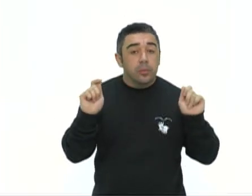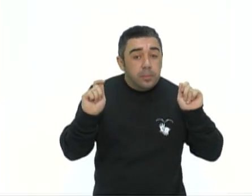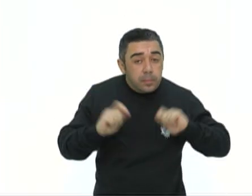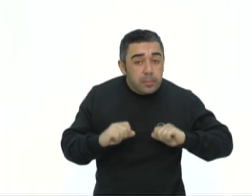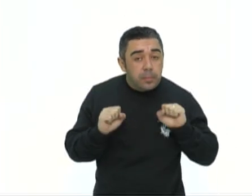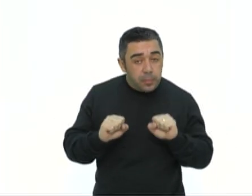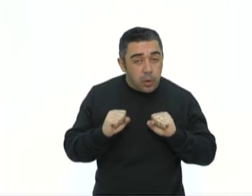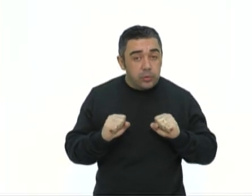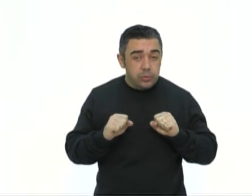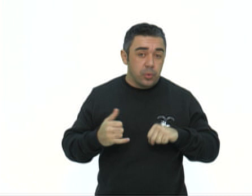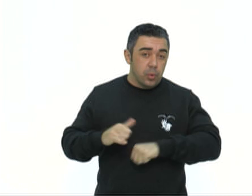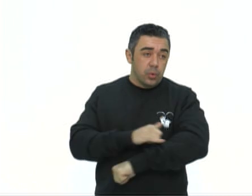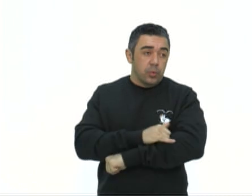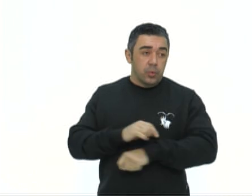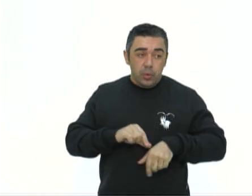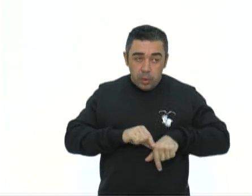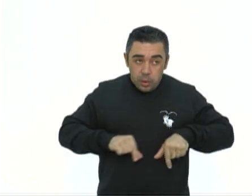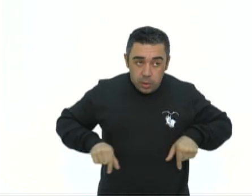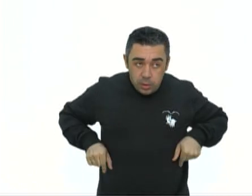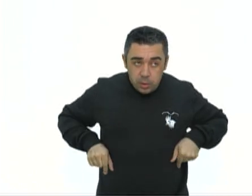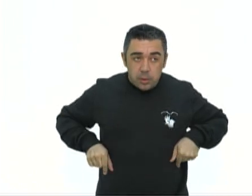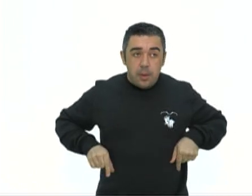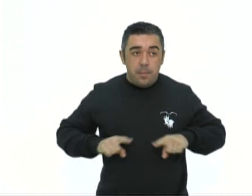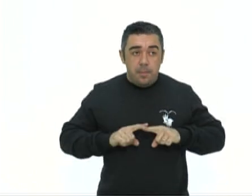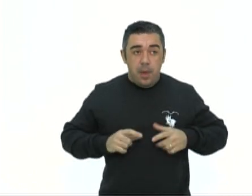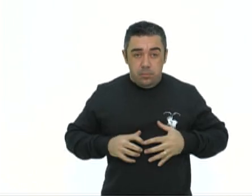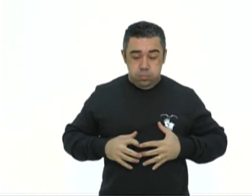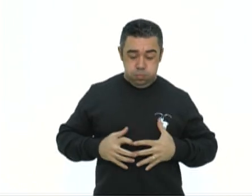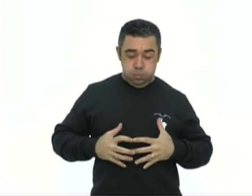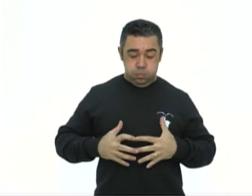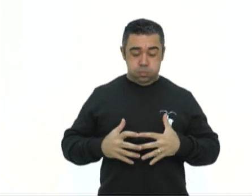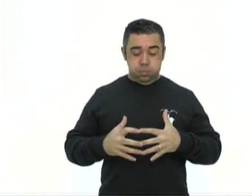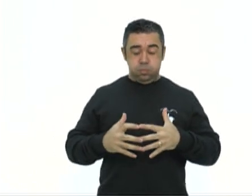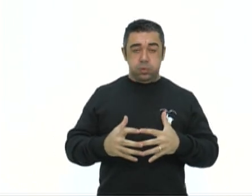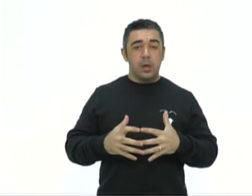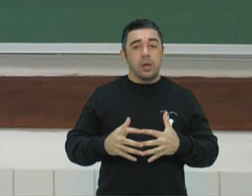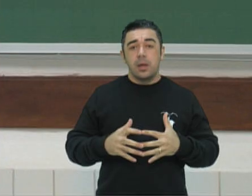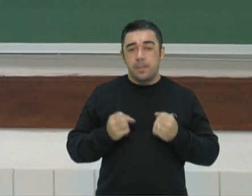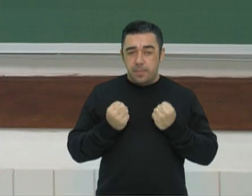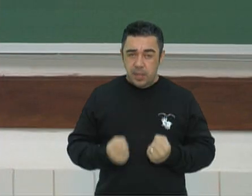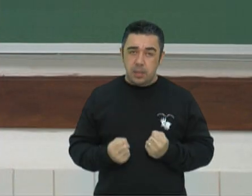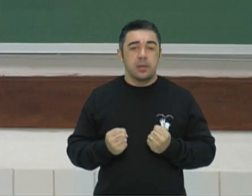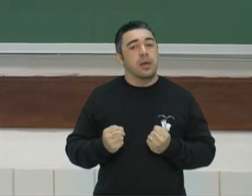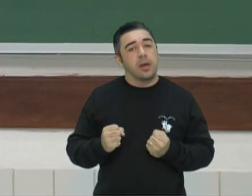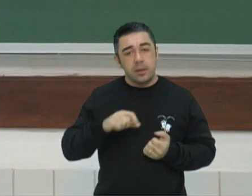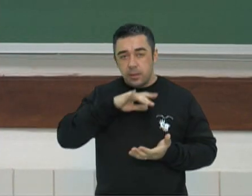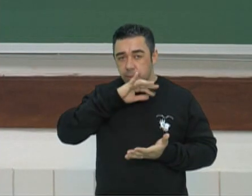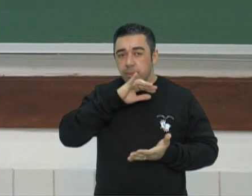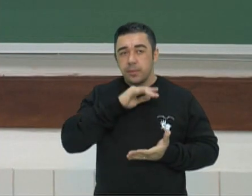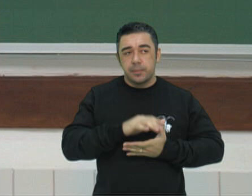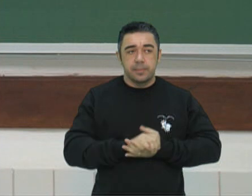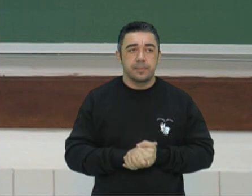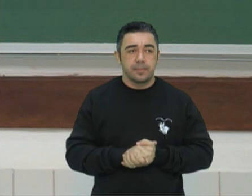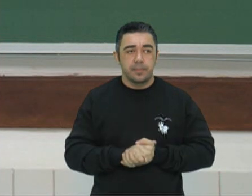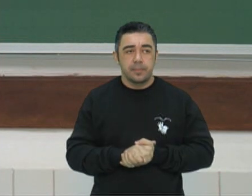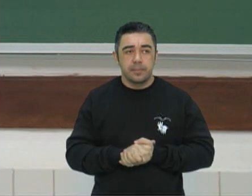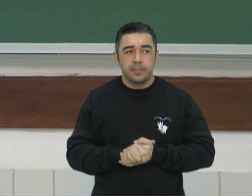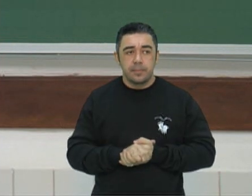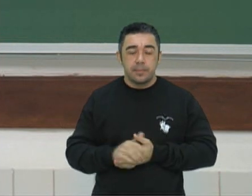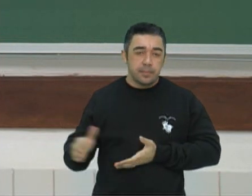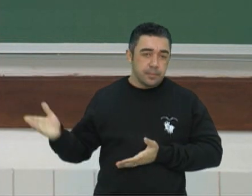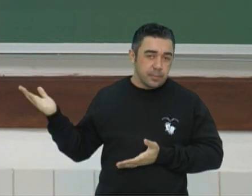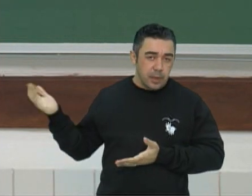Claro, aquela gordura, né? Porém, em condições de sobrepeso, ela acaba se tornando um pouquinho prejudicial.